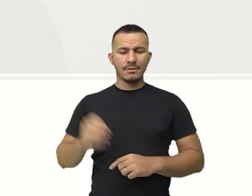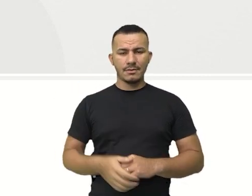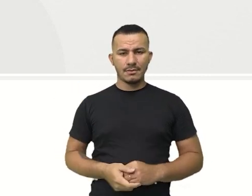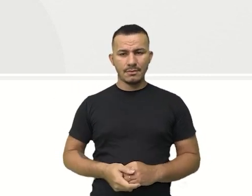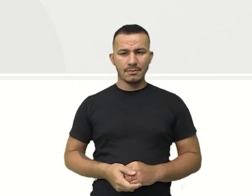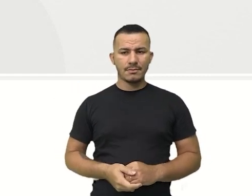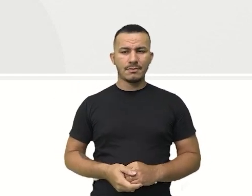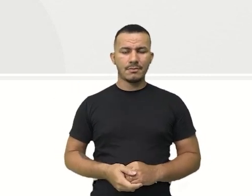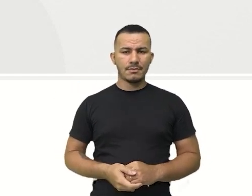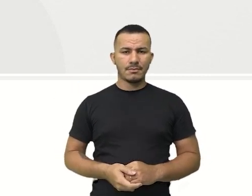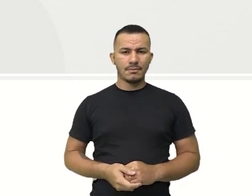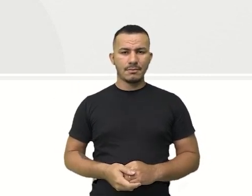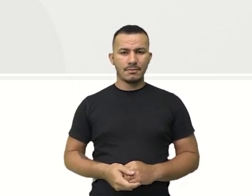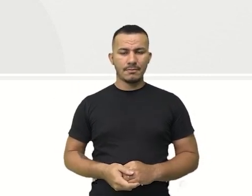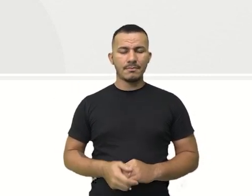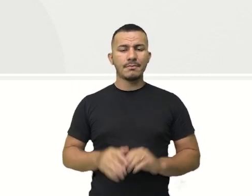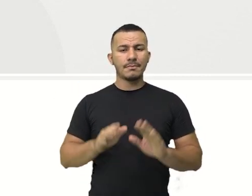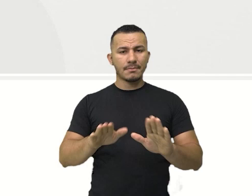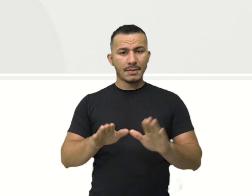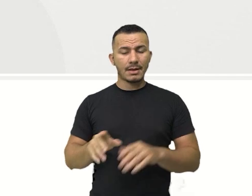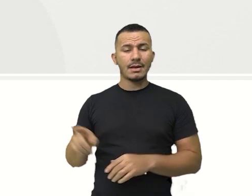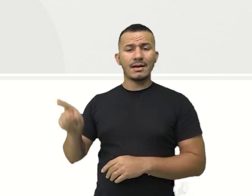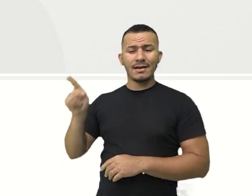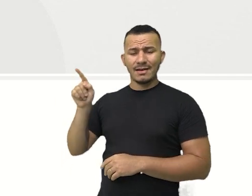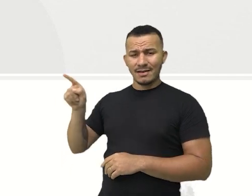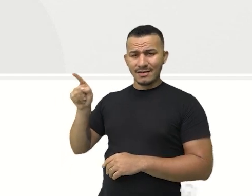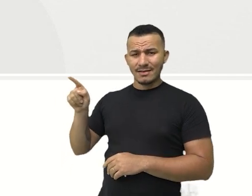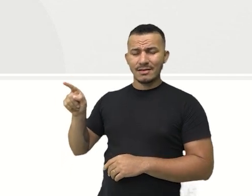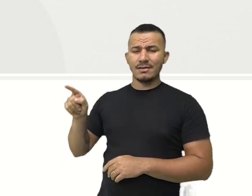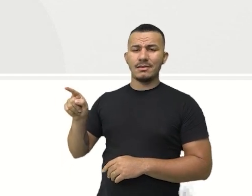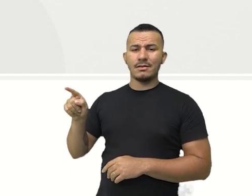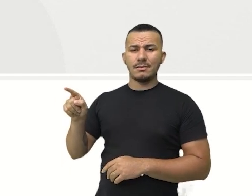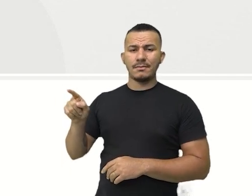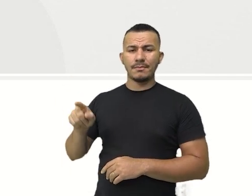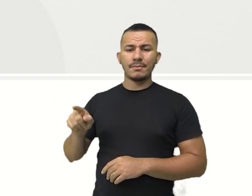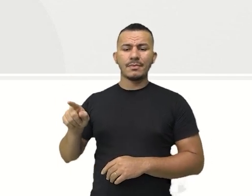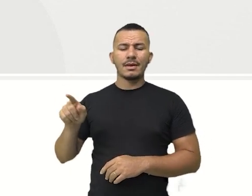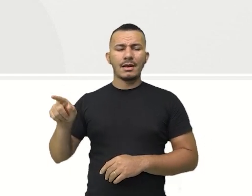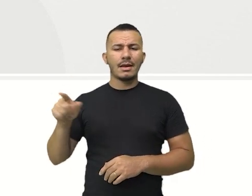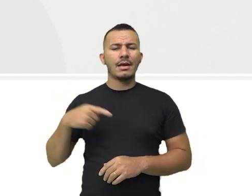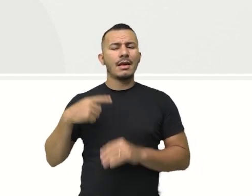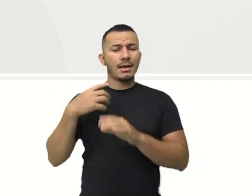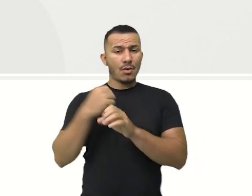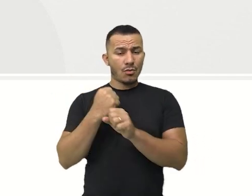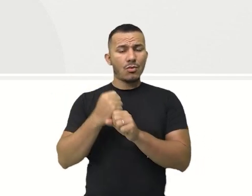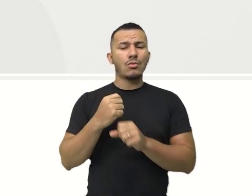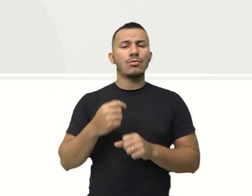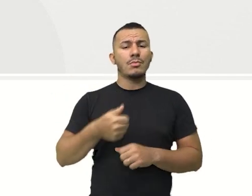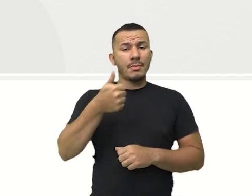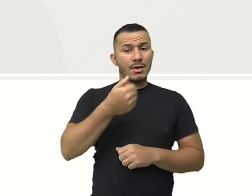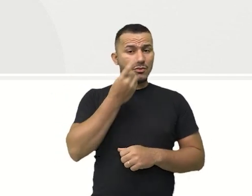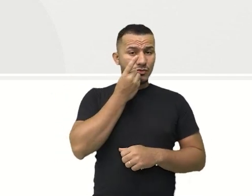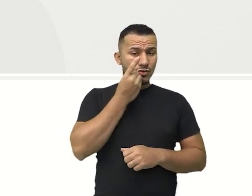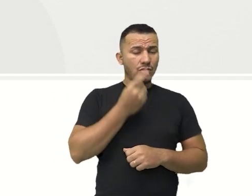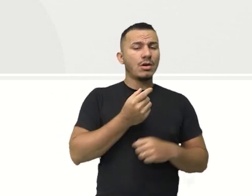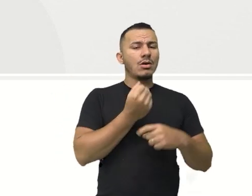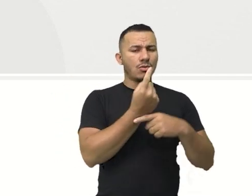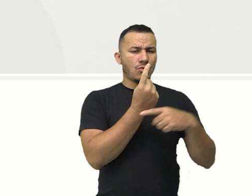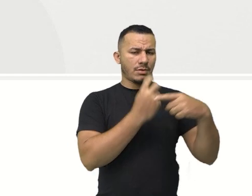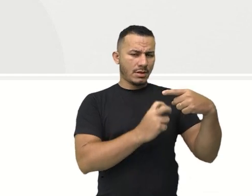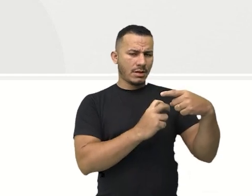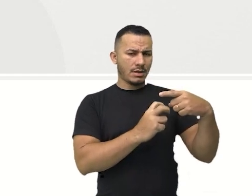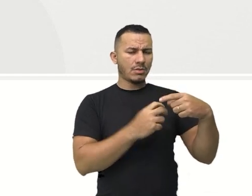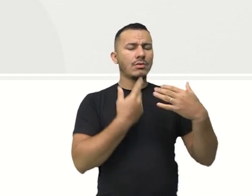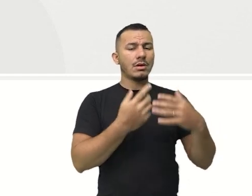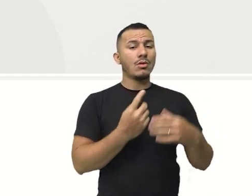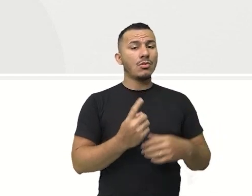120. Mas aí, pessoal, observa o seguinte, ó. Ele fez 1/5 no primeiro dia. Então, no primeiro dia, ele